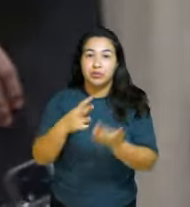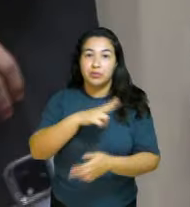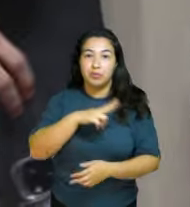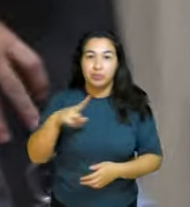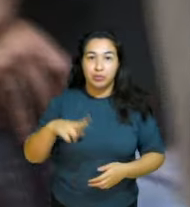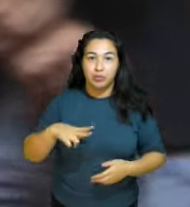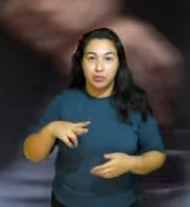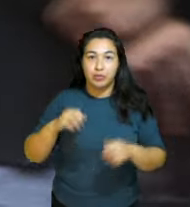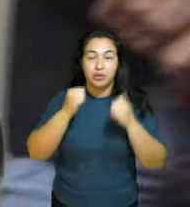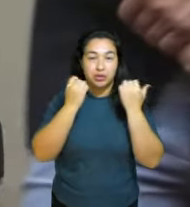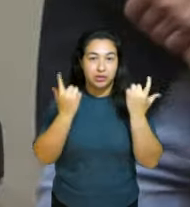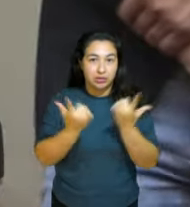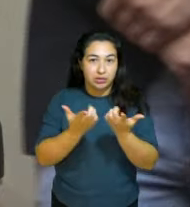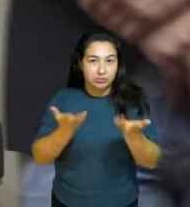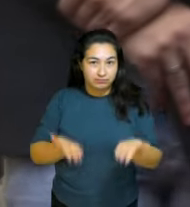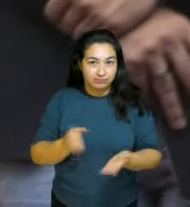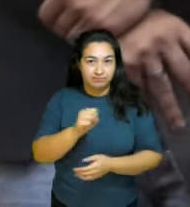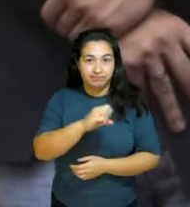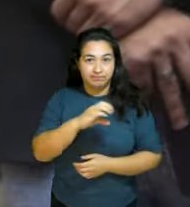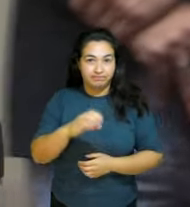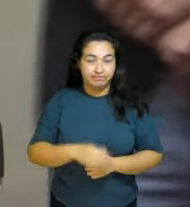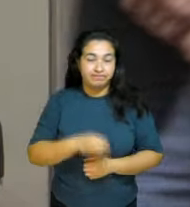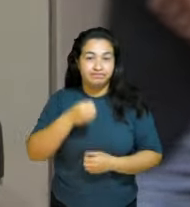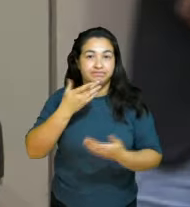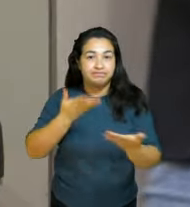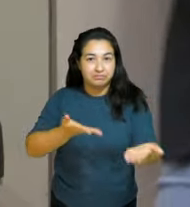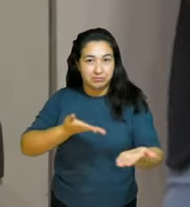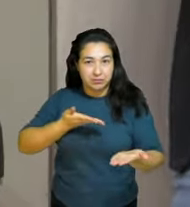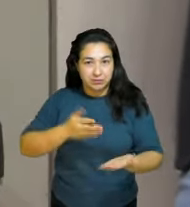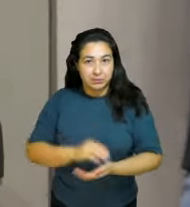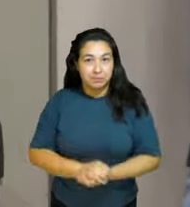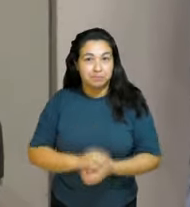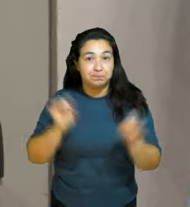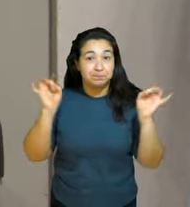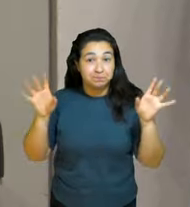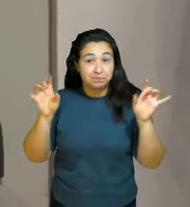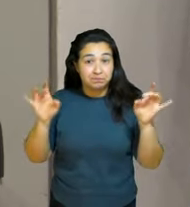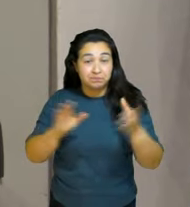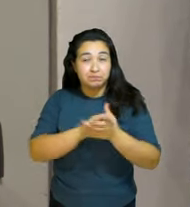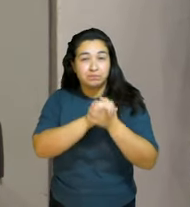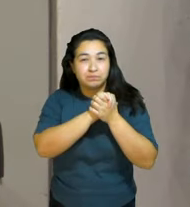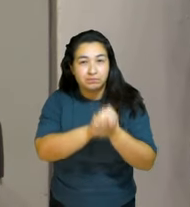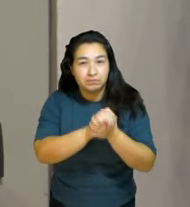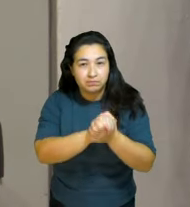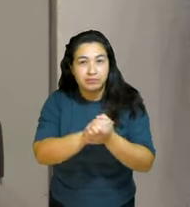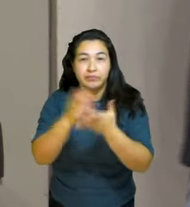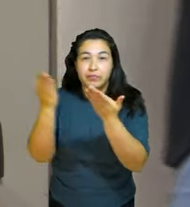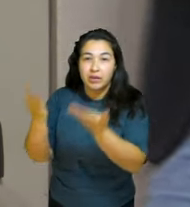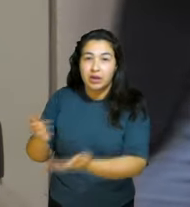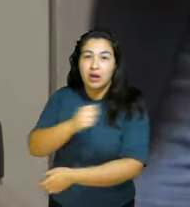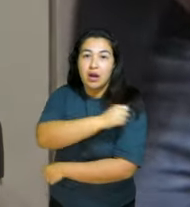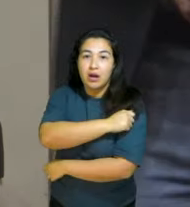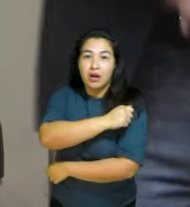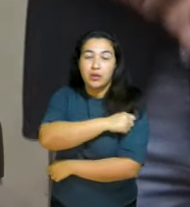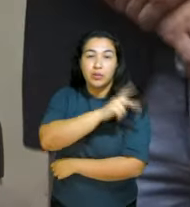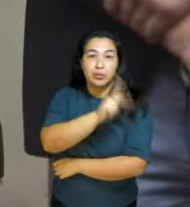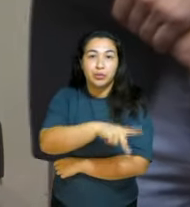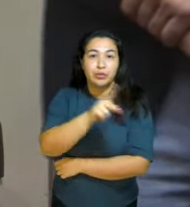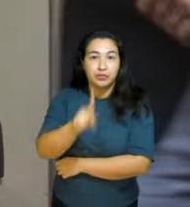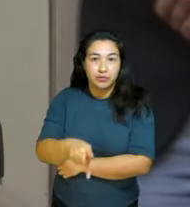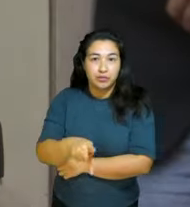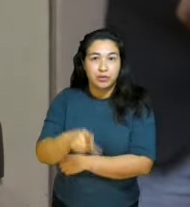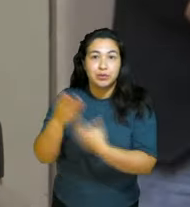Assembleia Legislativa. Sejam todos muito bem-vindos. De uma forma especial, quero cumprimentar os alunos da Escola Professor Manuel da Silva Quadro,